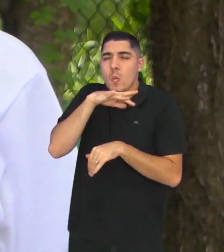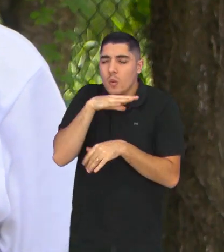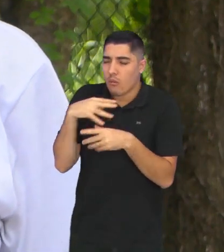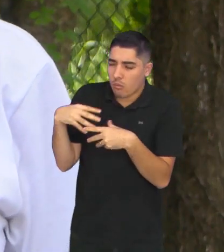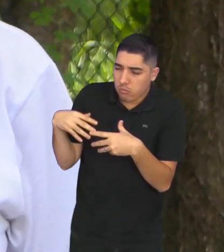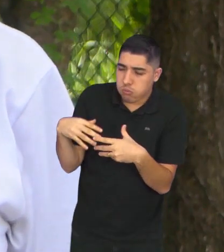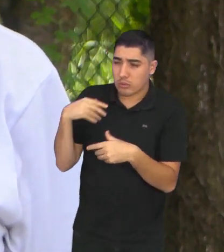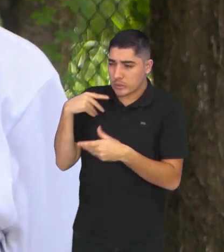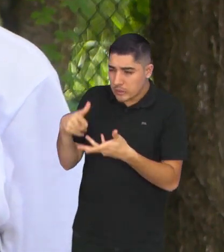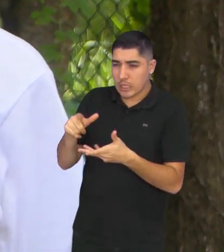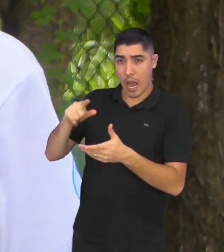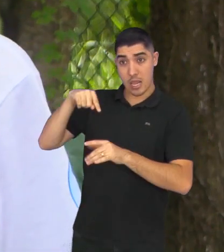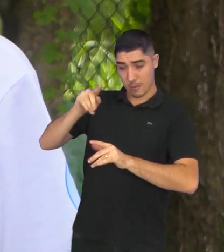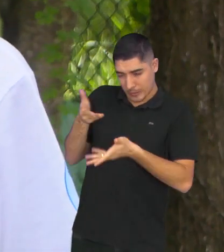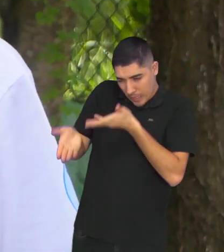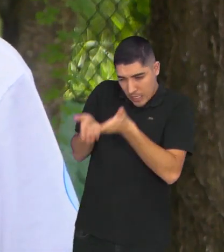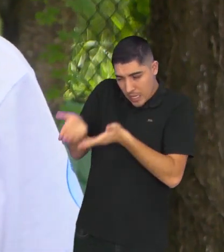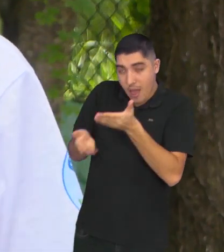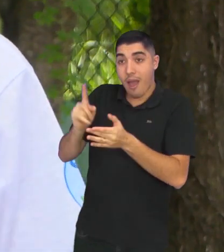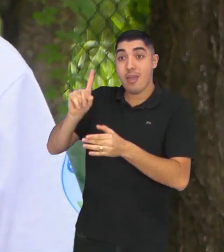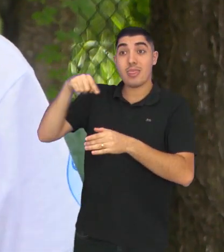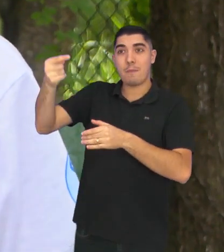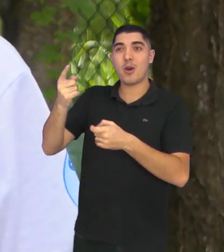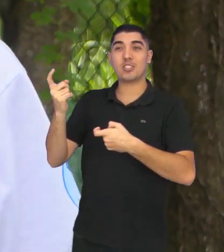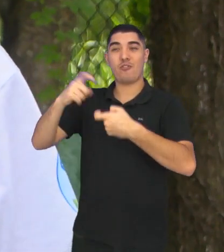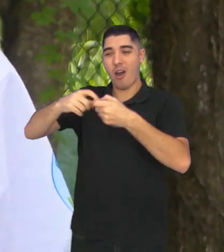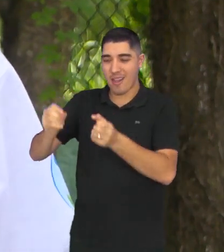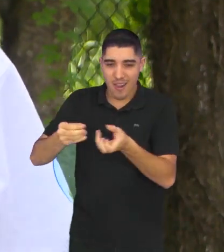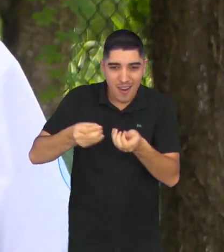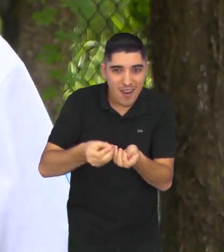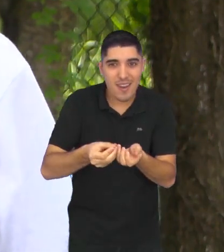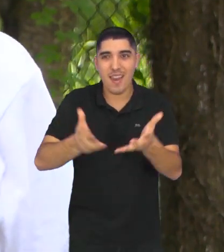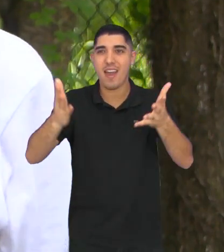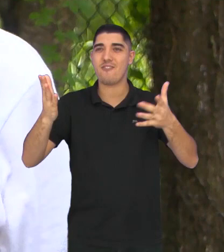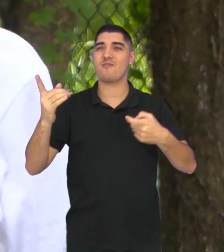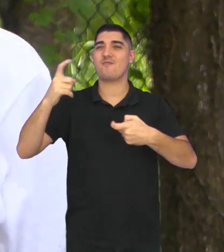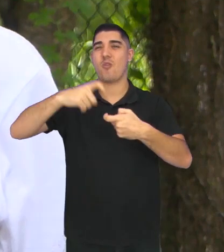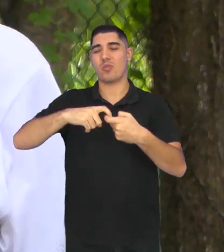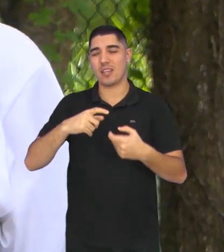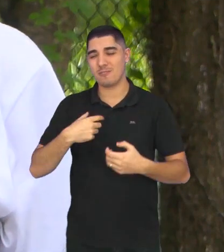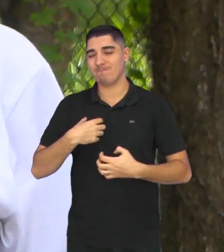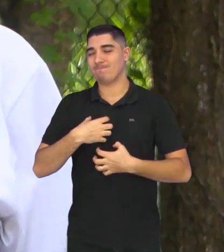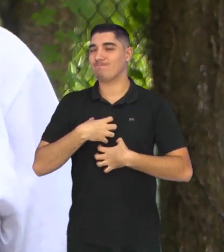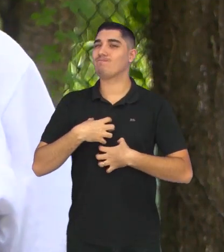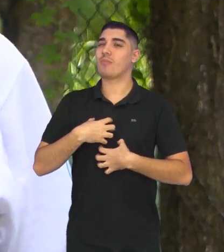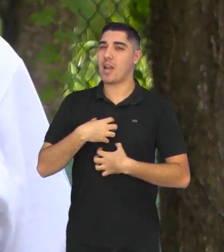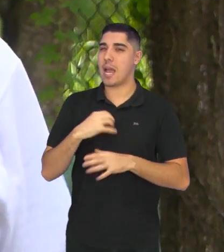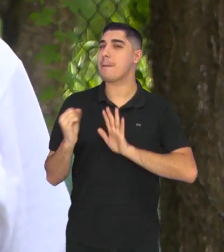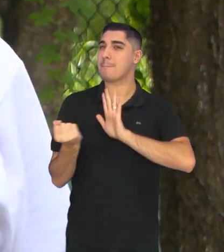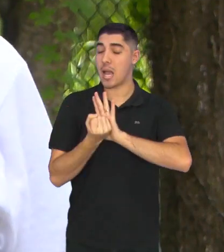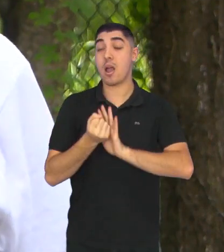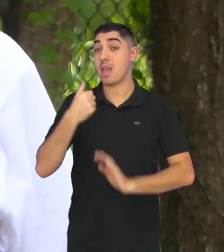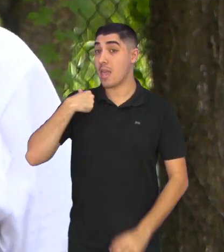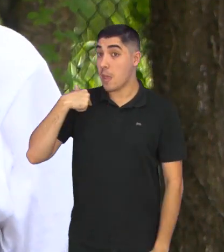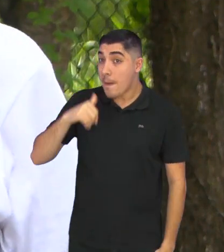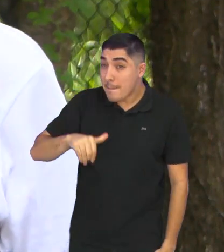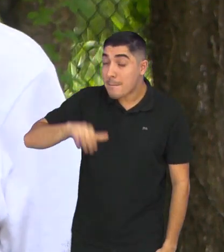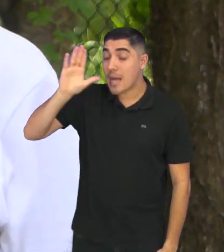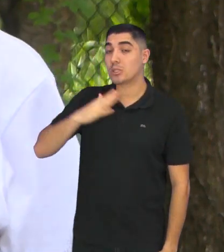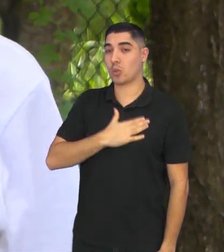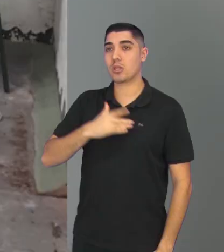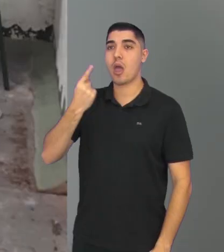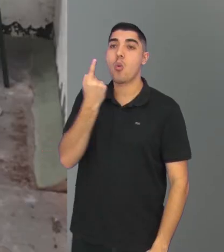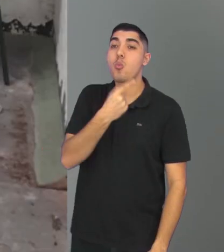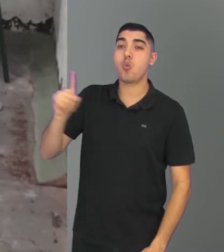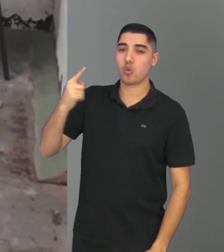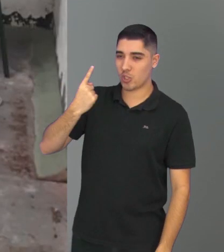solta ou reintroduz, né? A soltura já é reintrodução, mas destina. E o que mais me